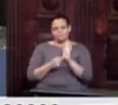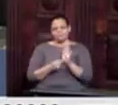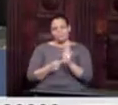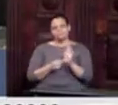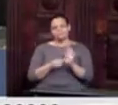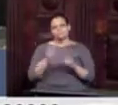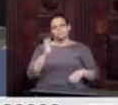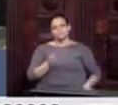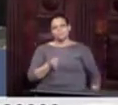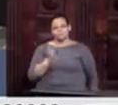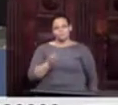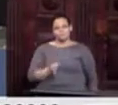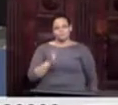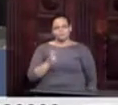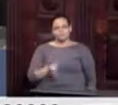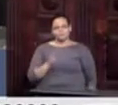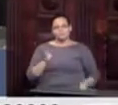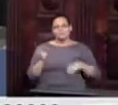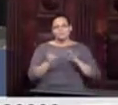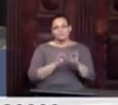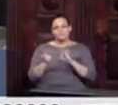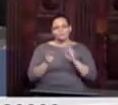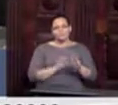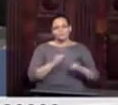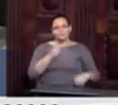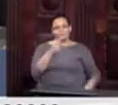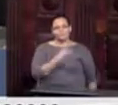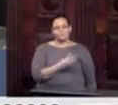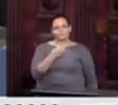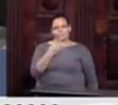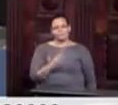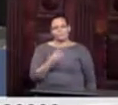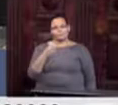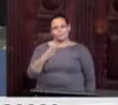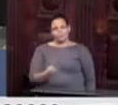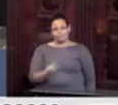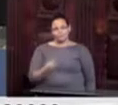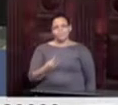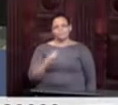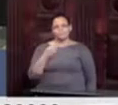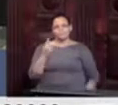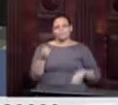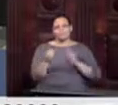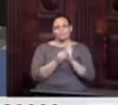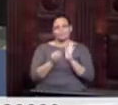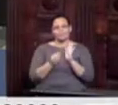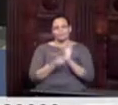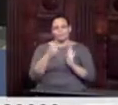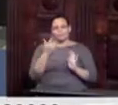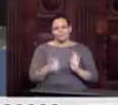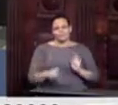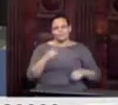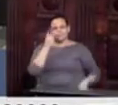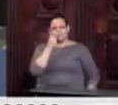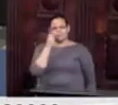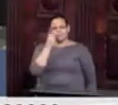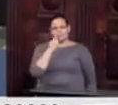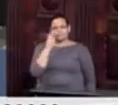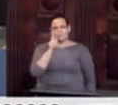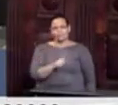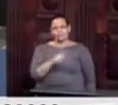correto, pelo menos isso, projeto 343, e lamentar mais uma vez que o relator, sendo um deputado do